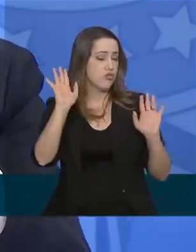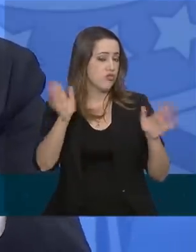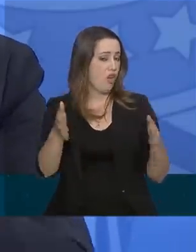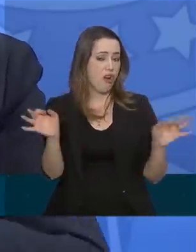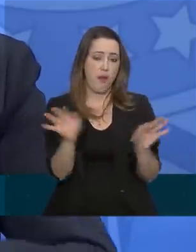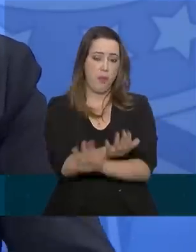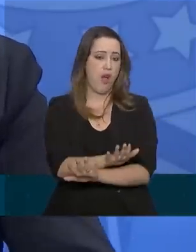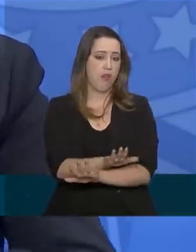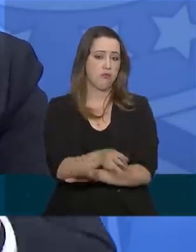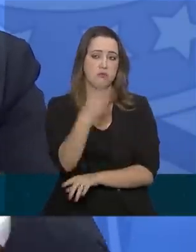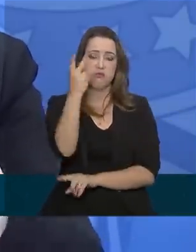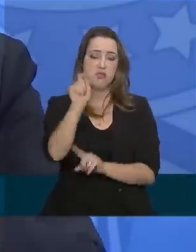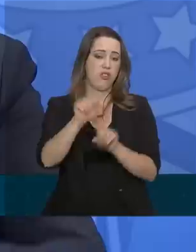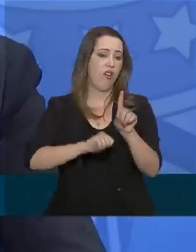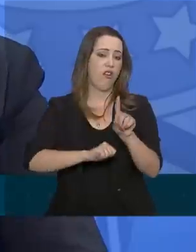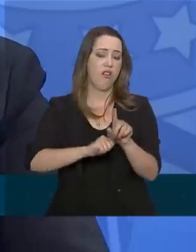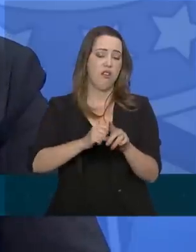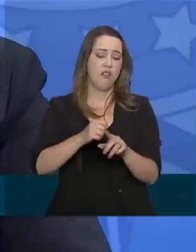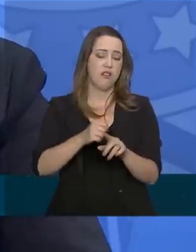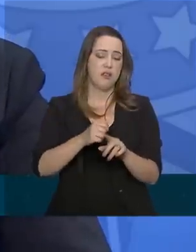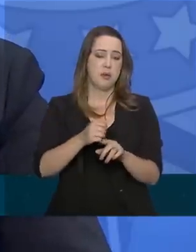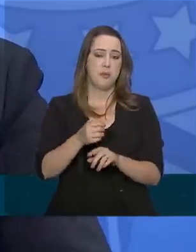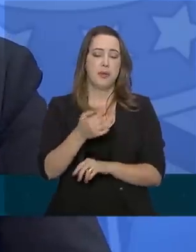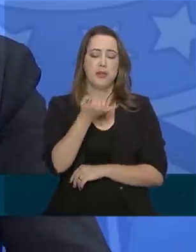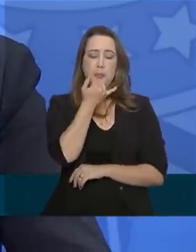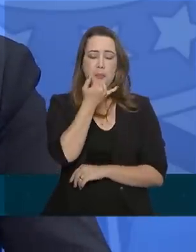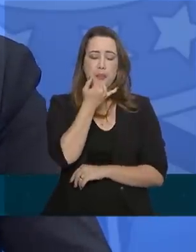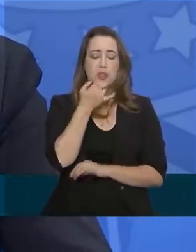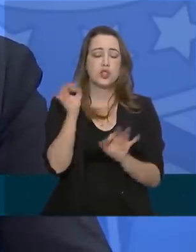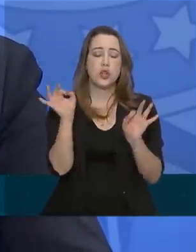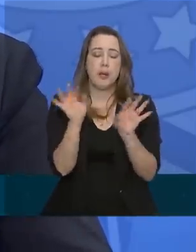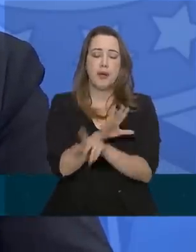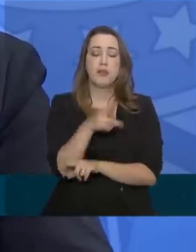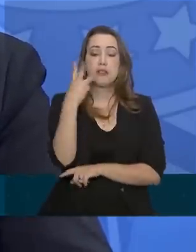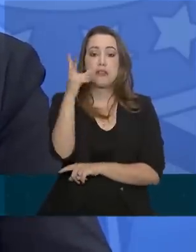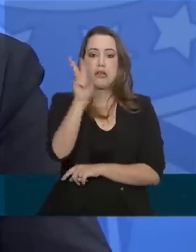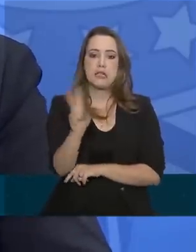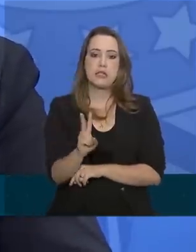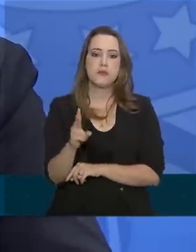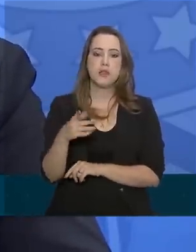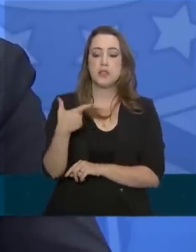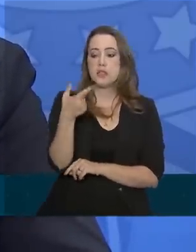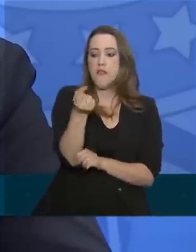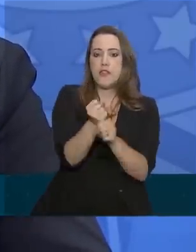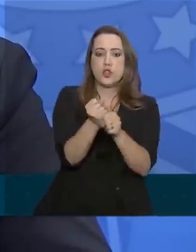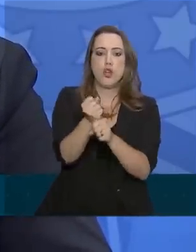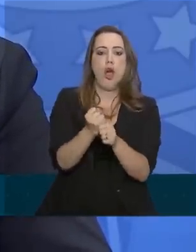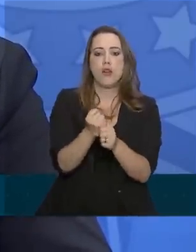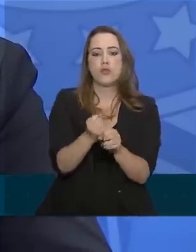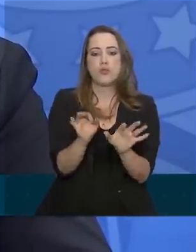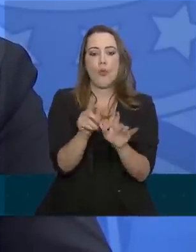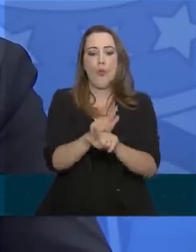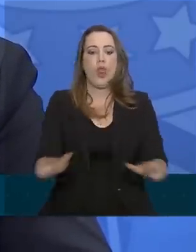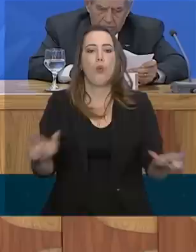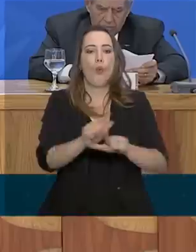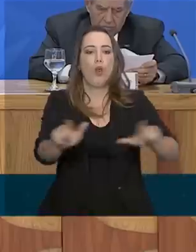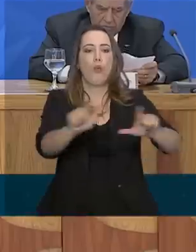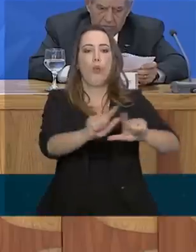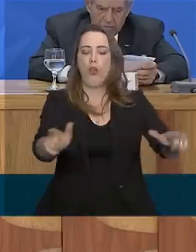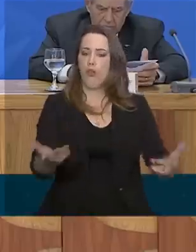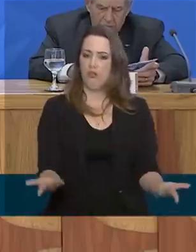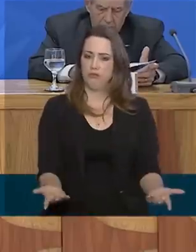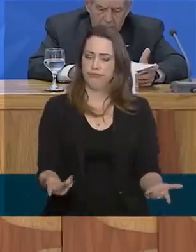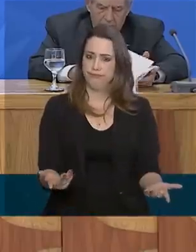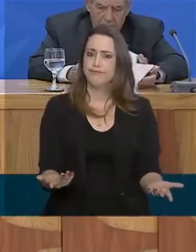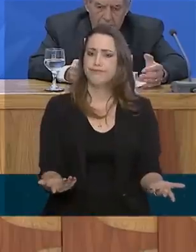devastado a três vezes ao longo dos últimos 20 anos é isso vamos combater o próprio itamaraty nós sabemos que também